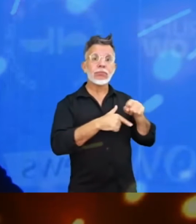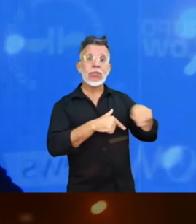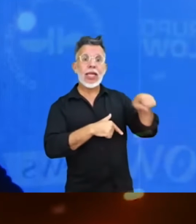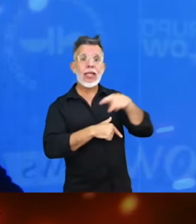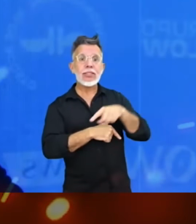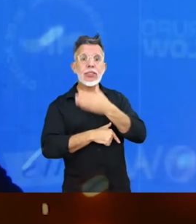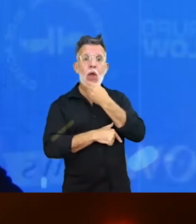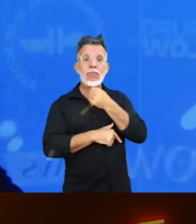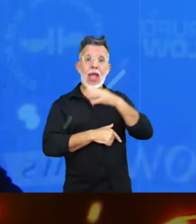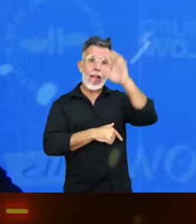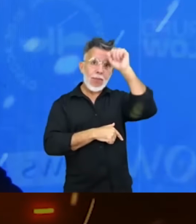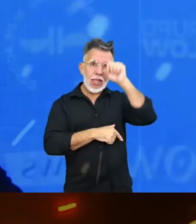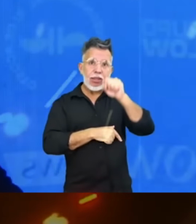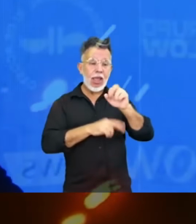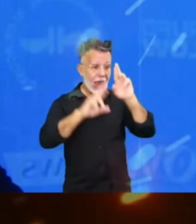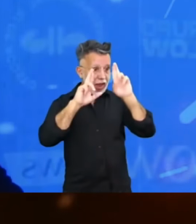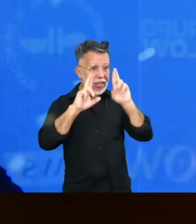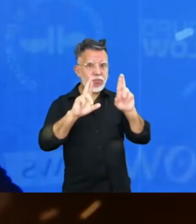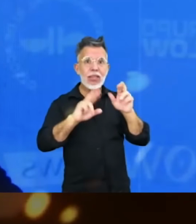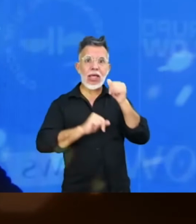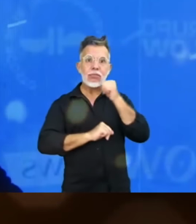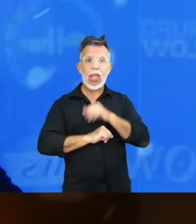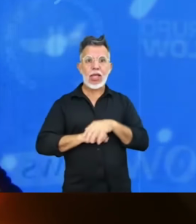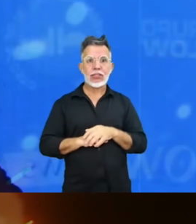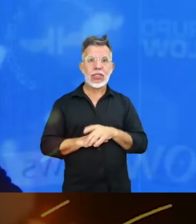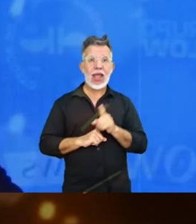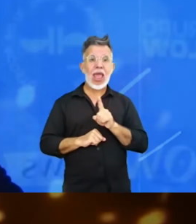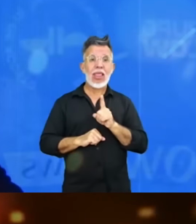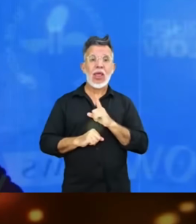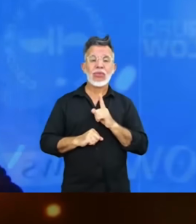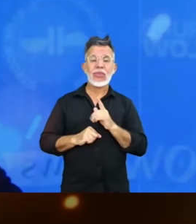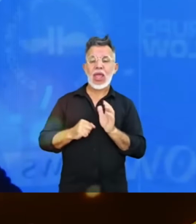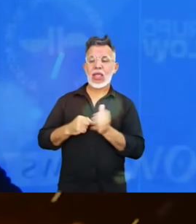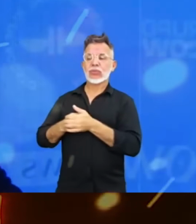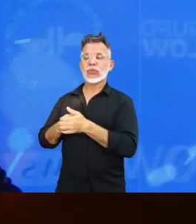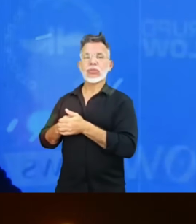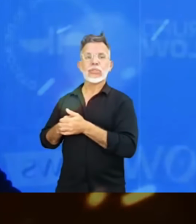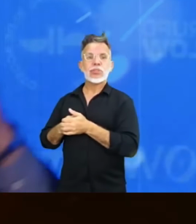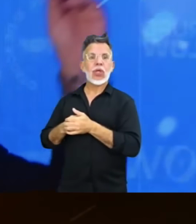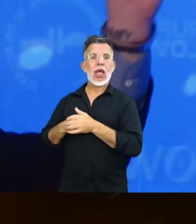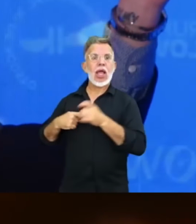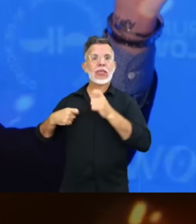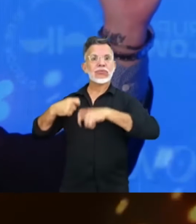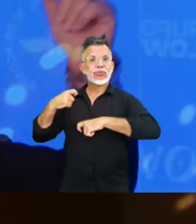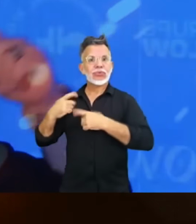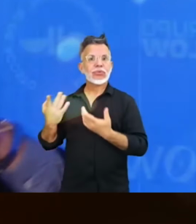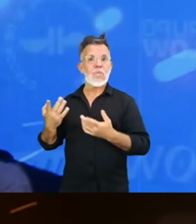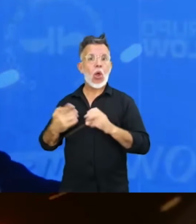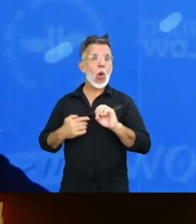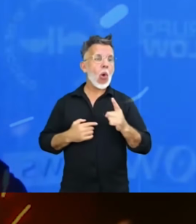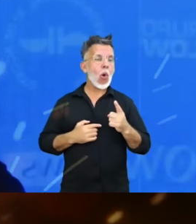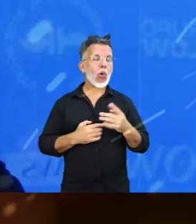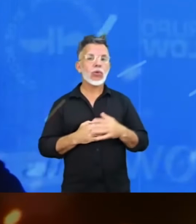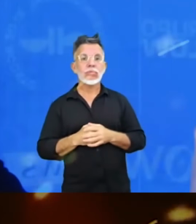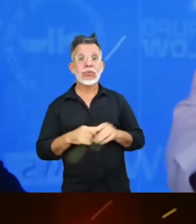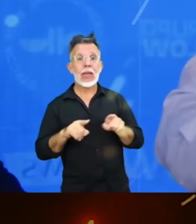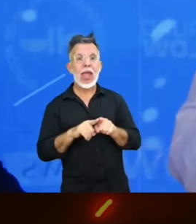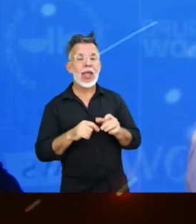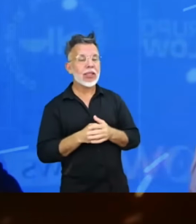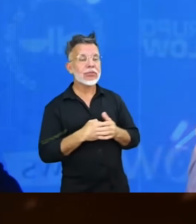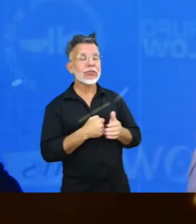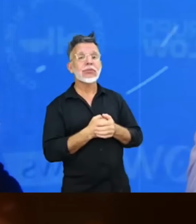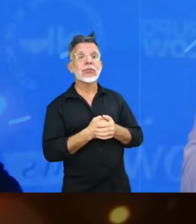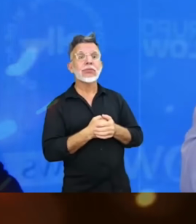casos abafados de assédio sexual a não ter inclusive impedindo pessoas de concorrer a cargo público se essas pessoas